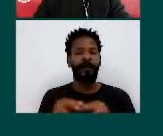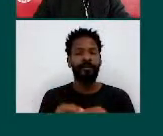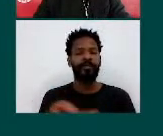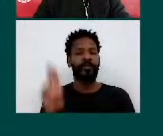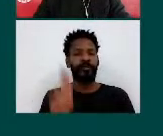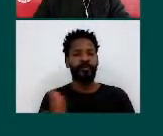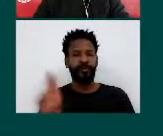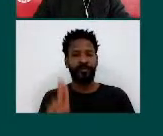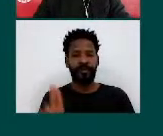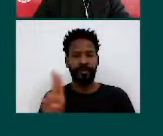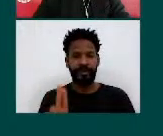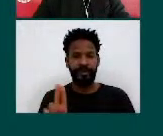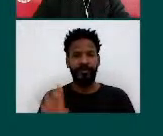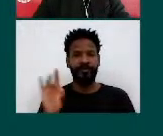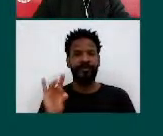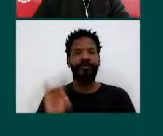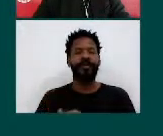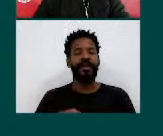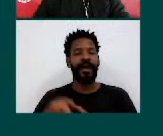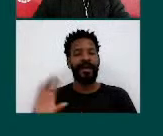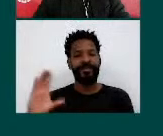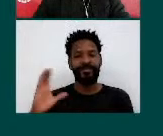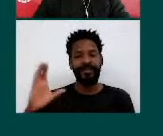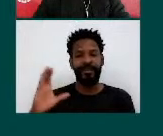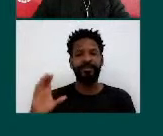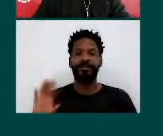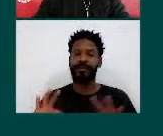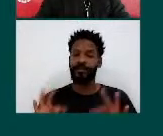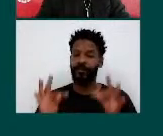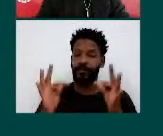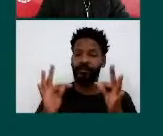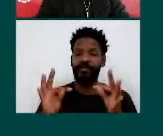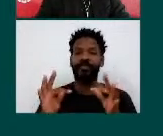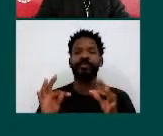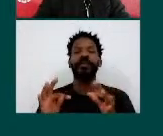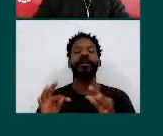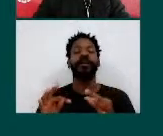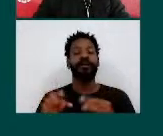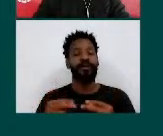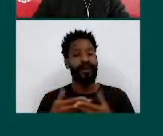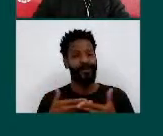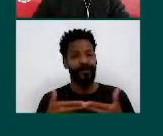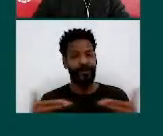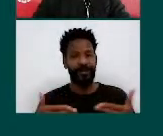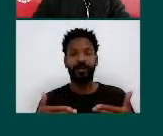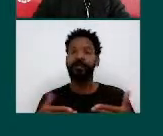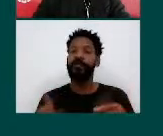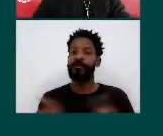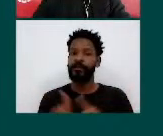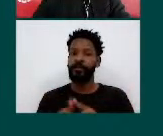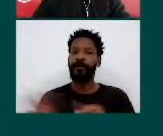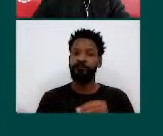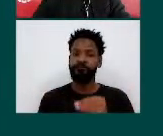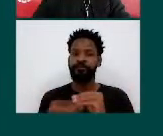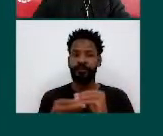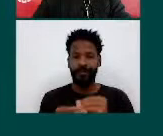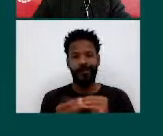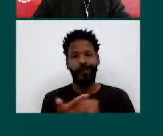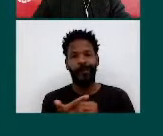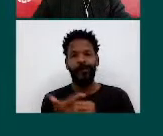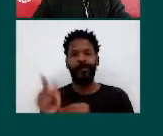utilizando intensivamente a utilizing ciência, tecnologia e inovação. 100% E acho que a gente science and acrescenta technology, outro and ponto aí this dentro, que